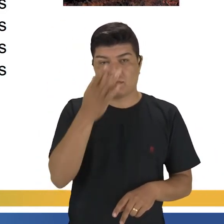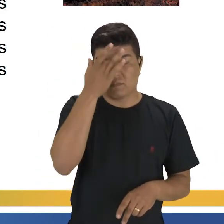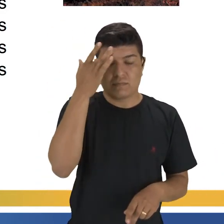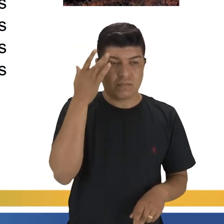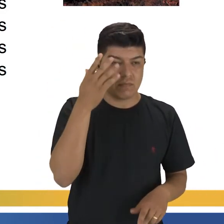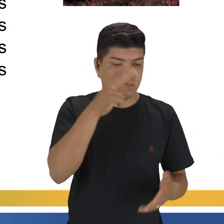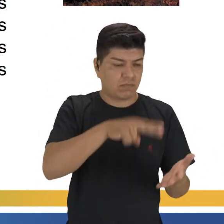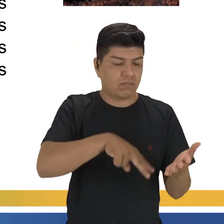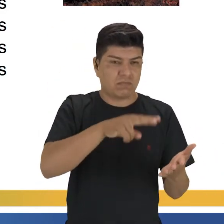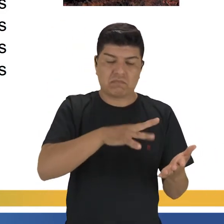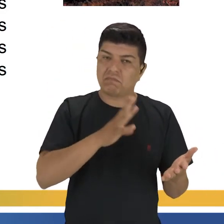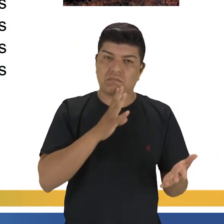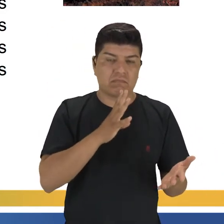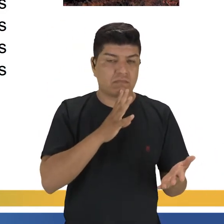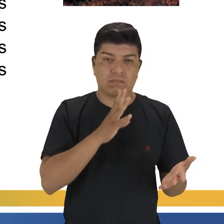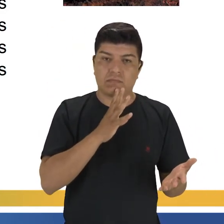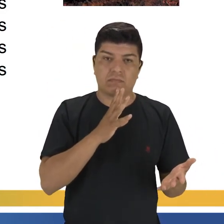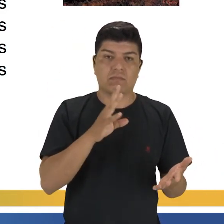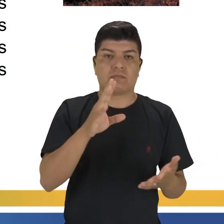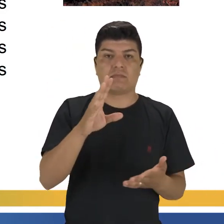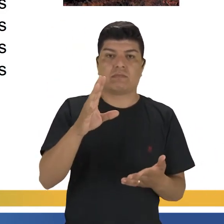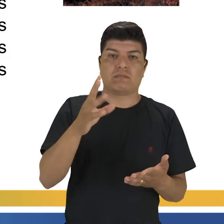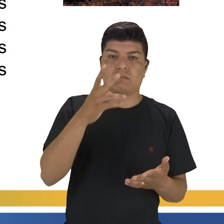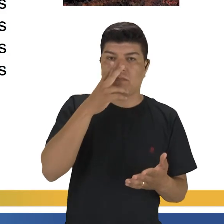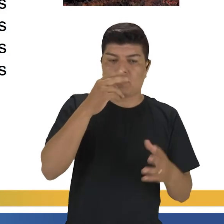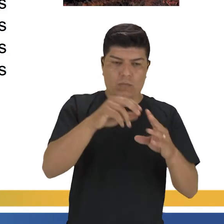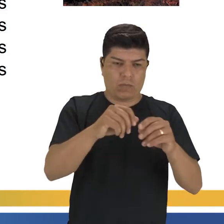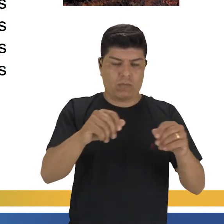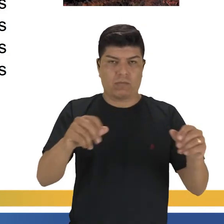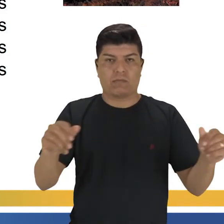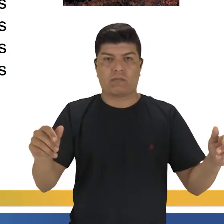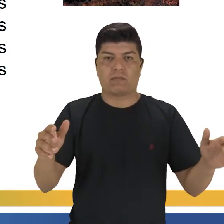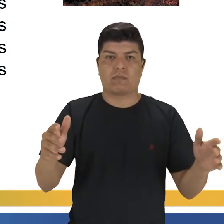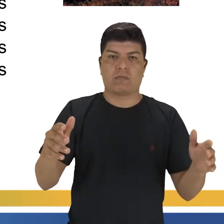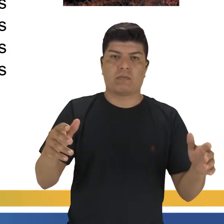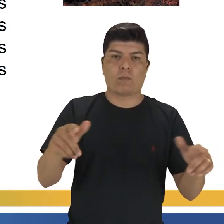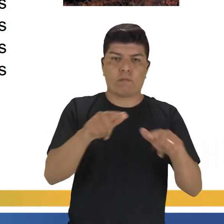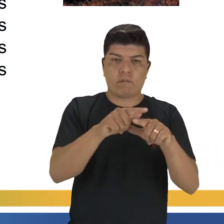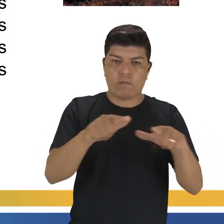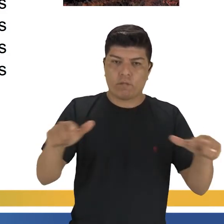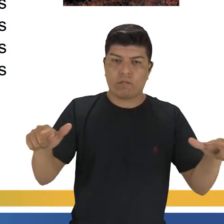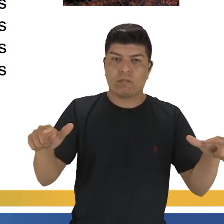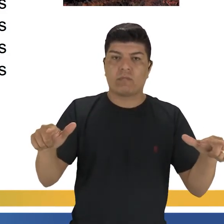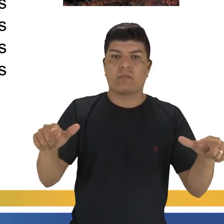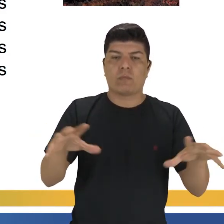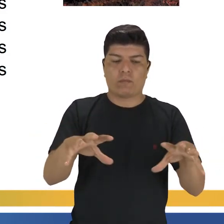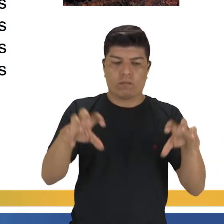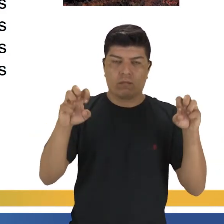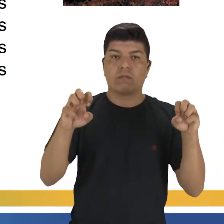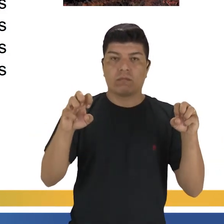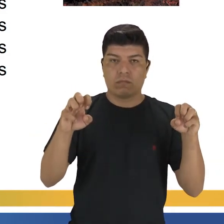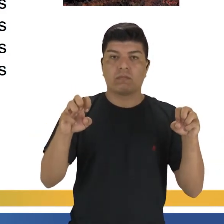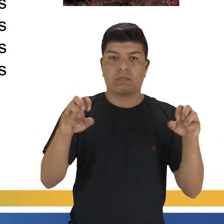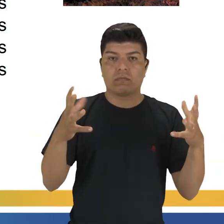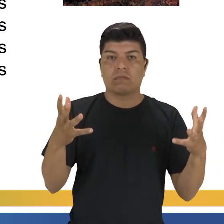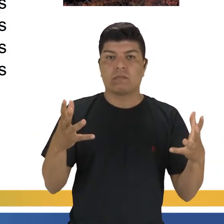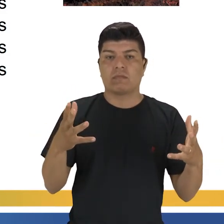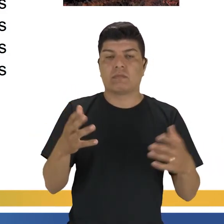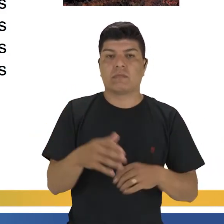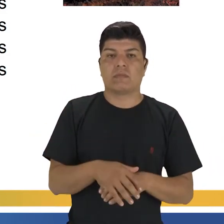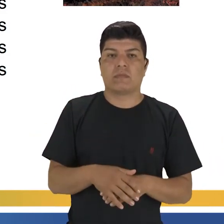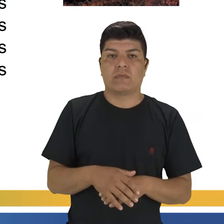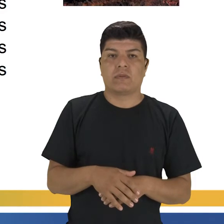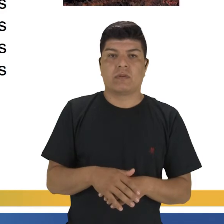leitor ainda não conhecia, dos sertões, né, da região menos favorecida do Brasil, que